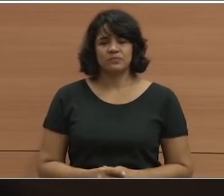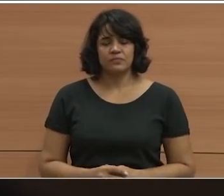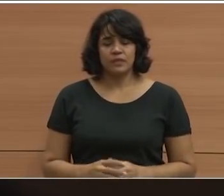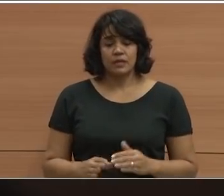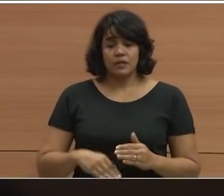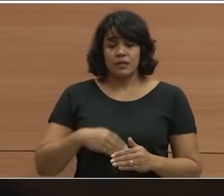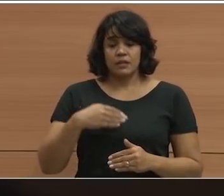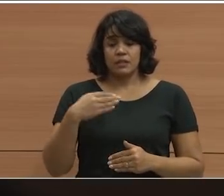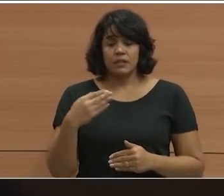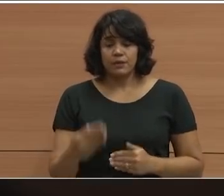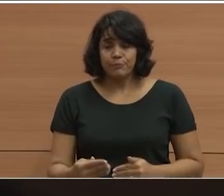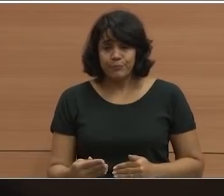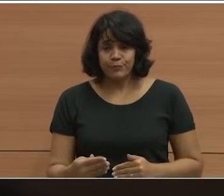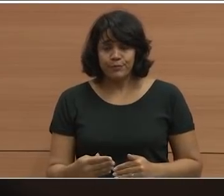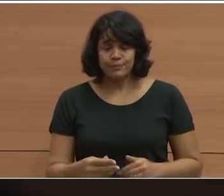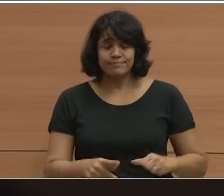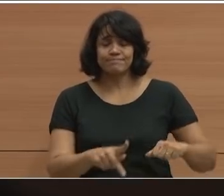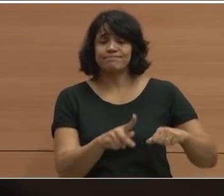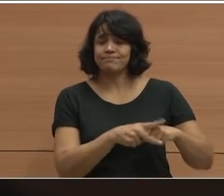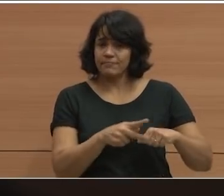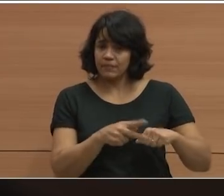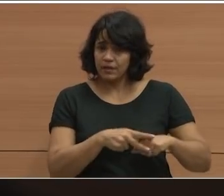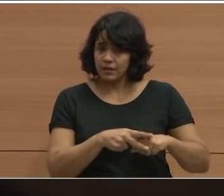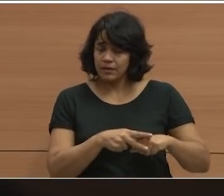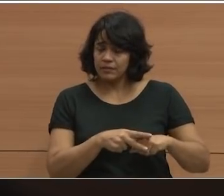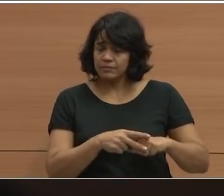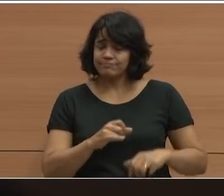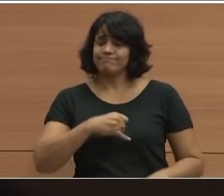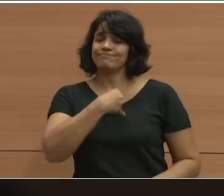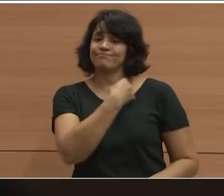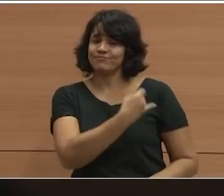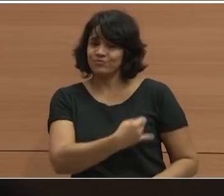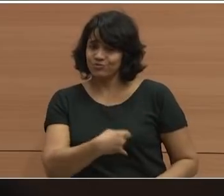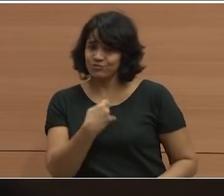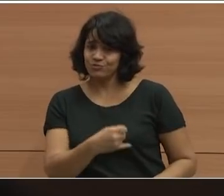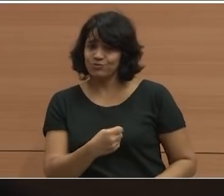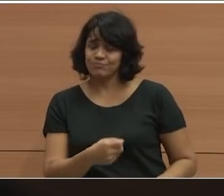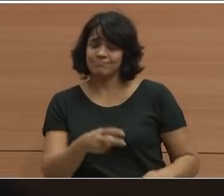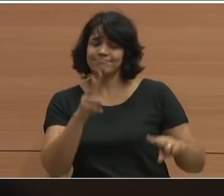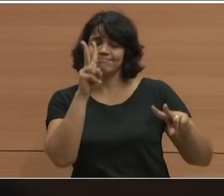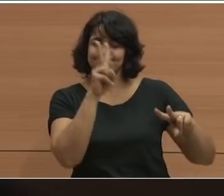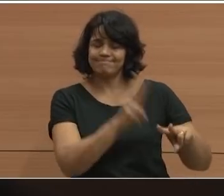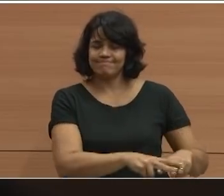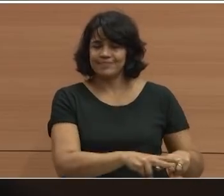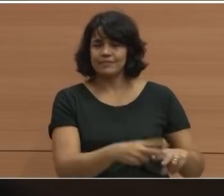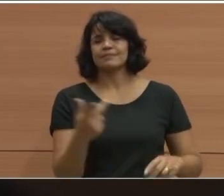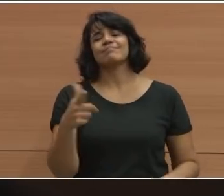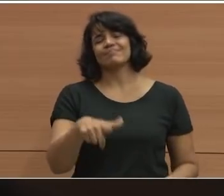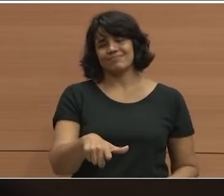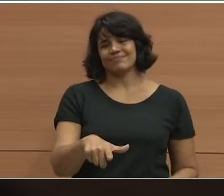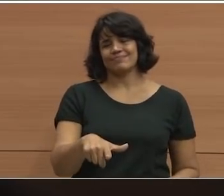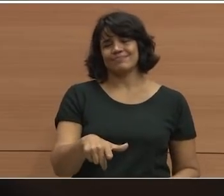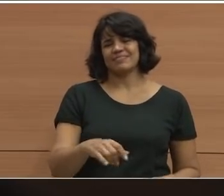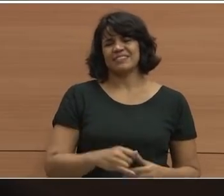Depois eles foram presos de novo. Aí foi pior ainda, eles foram presos de novo. Mas o que eu quero explorar aqui para vocês, mostrar